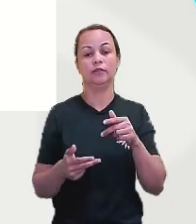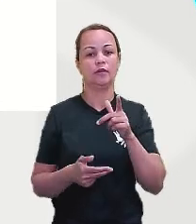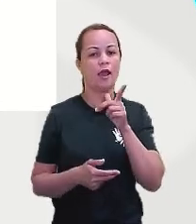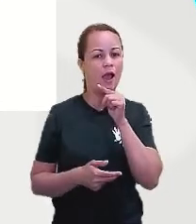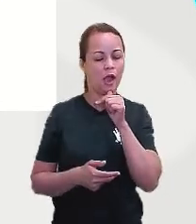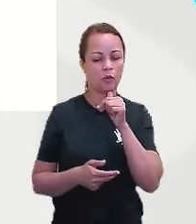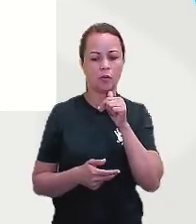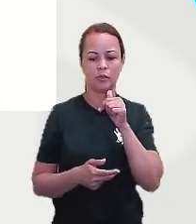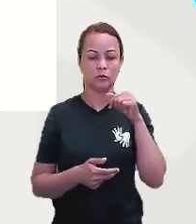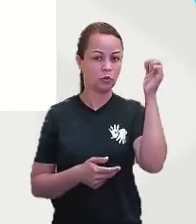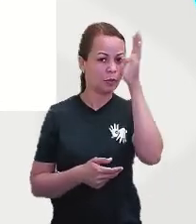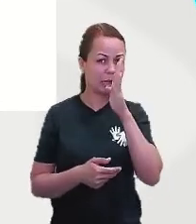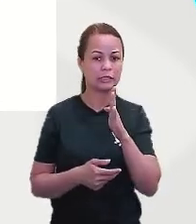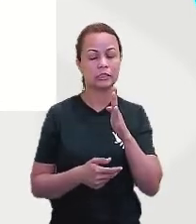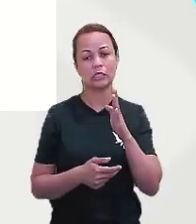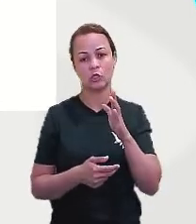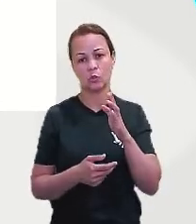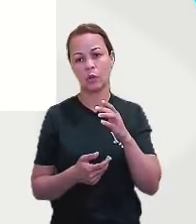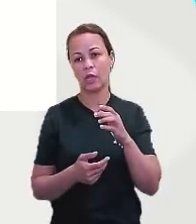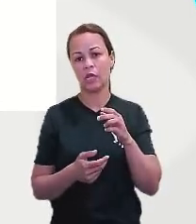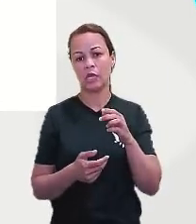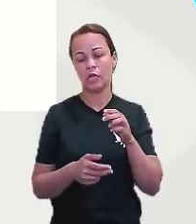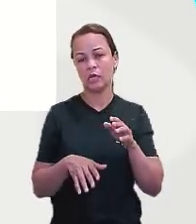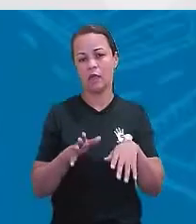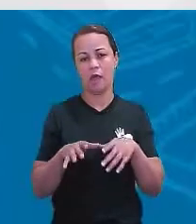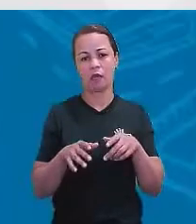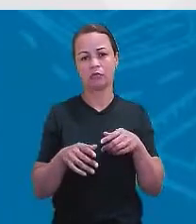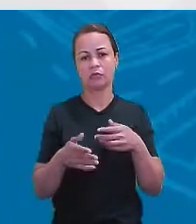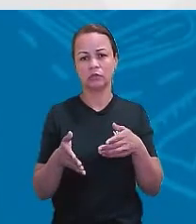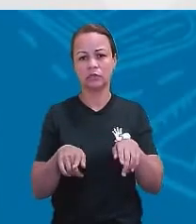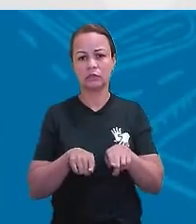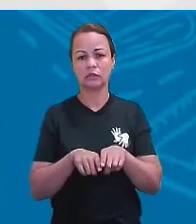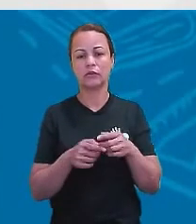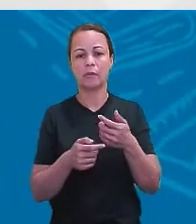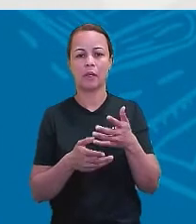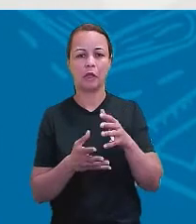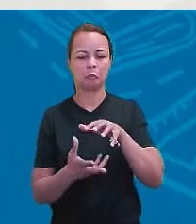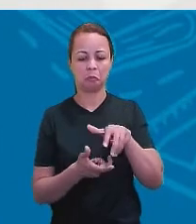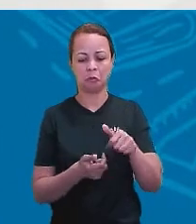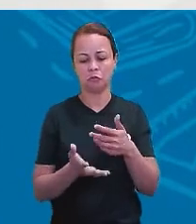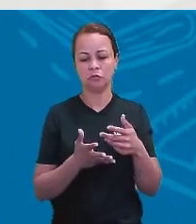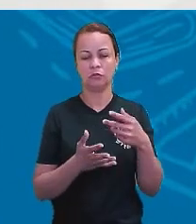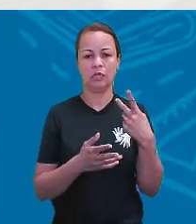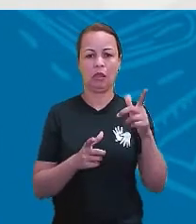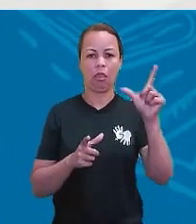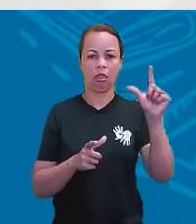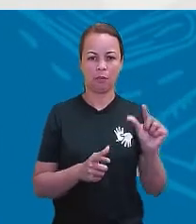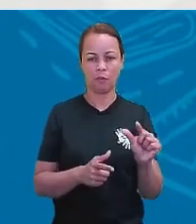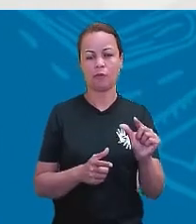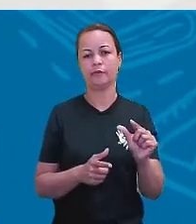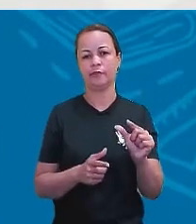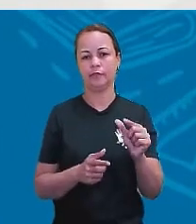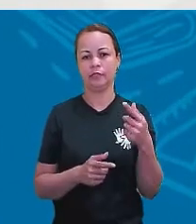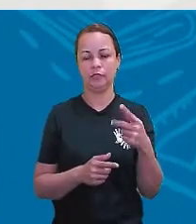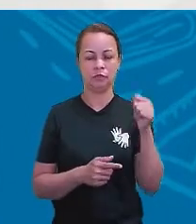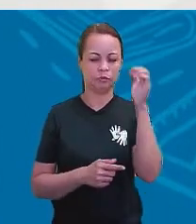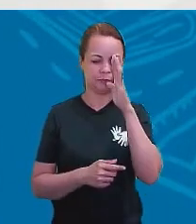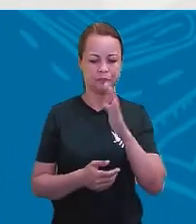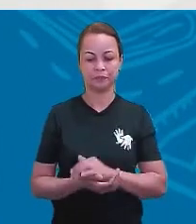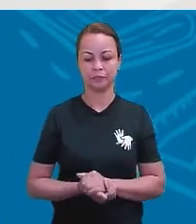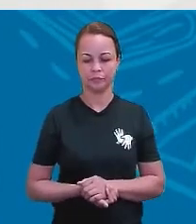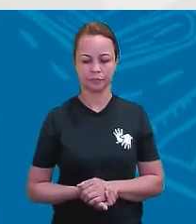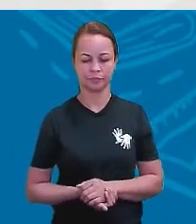não do mundo é a que é menos atendida por saneamento básico no nosso Brasil. A gente observa que lá na região sul